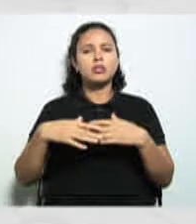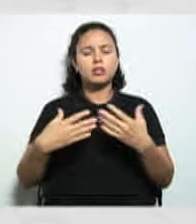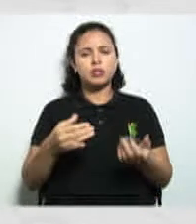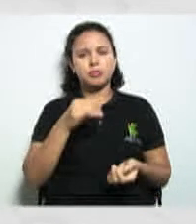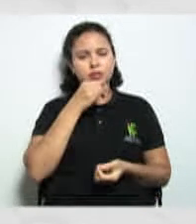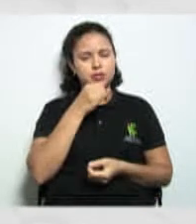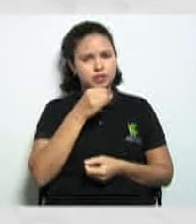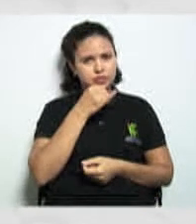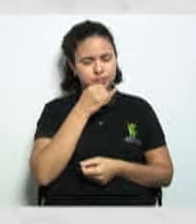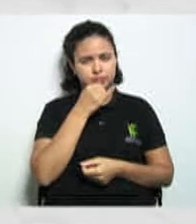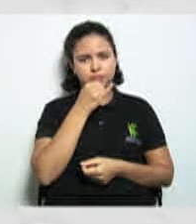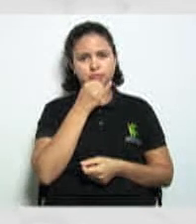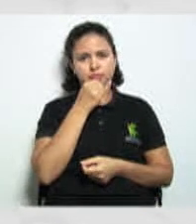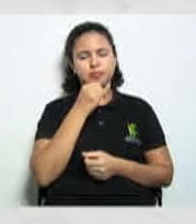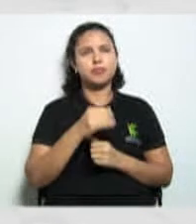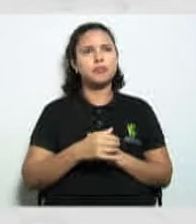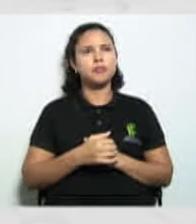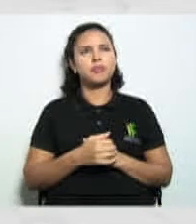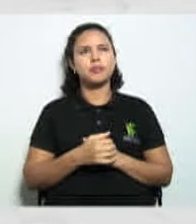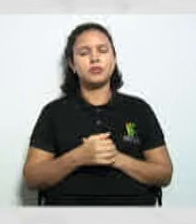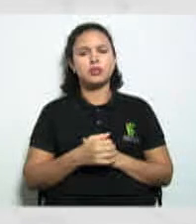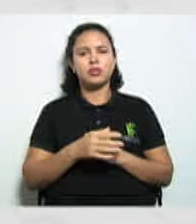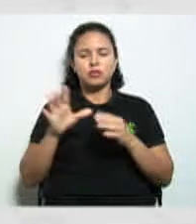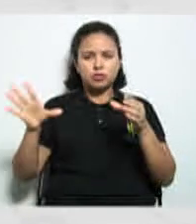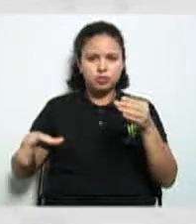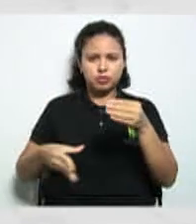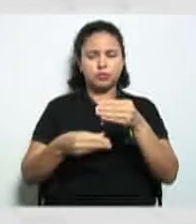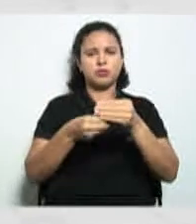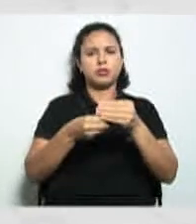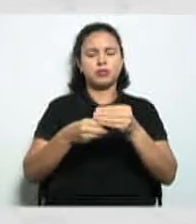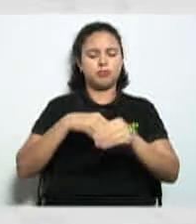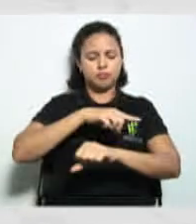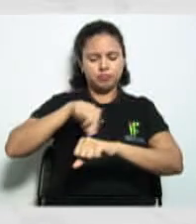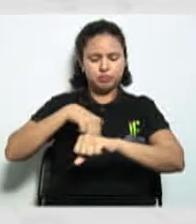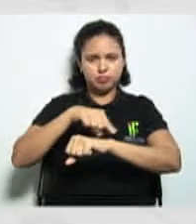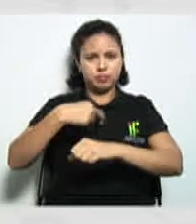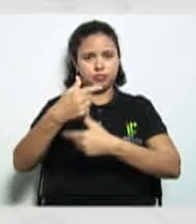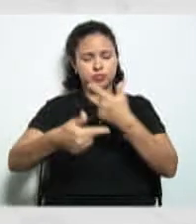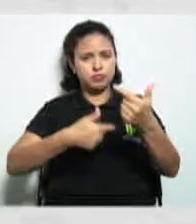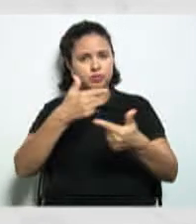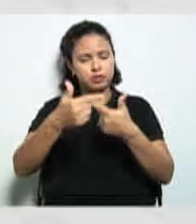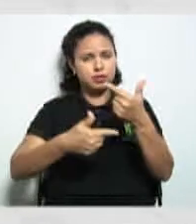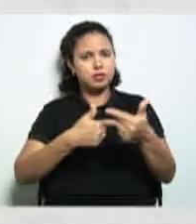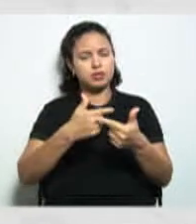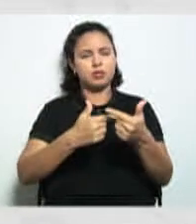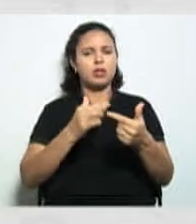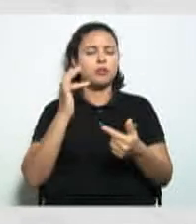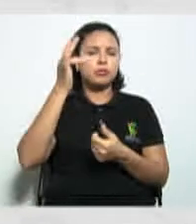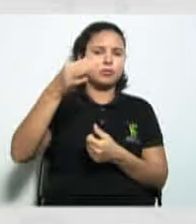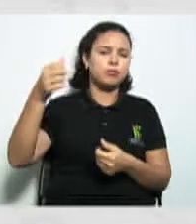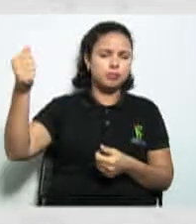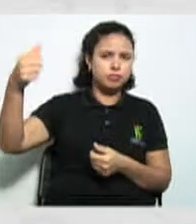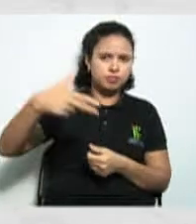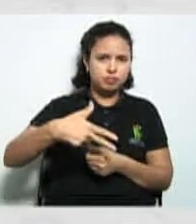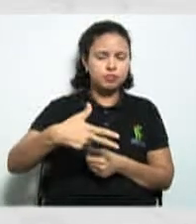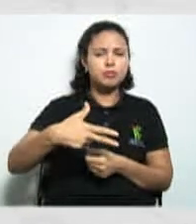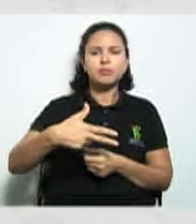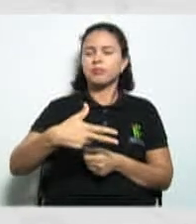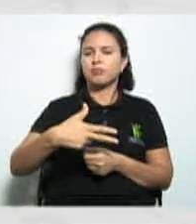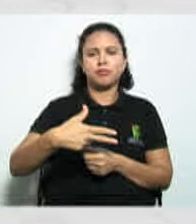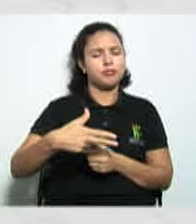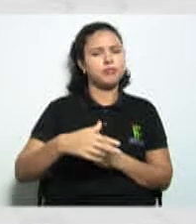não? Não serve para tempo de serviço, não serve para você juntar para aposentadoria, né, nesse